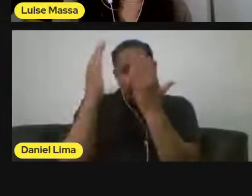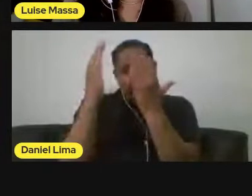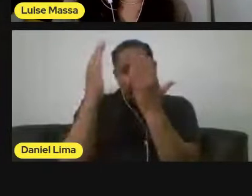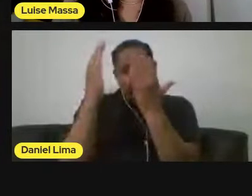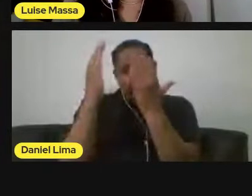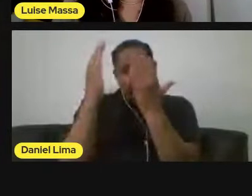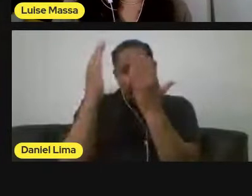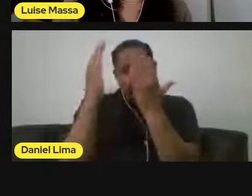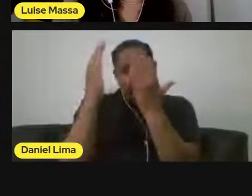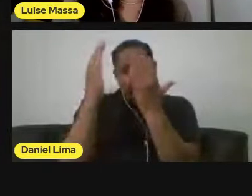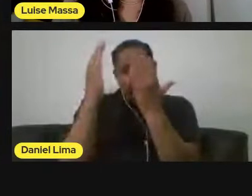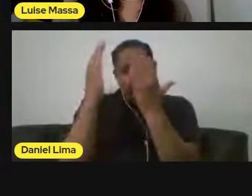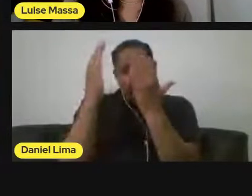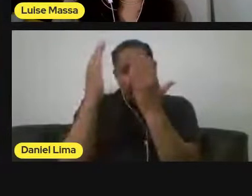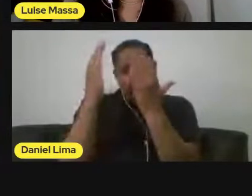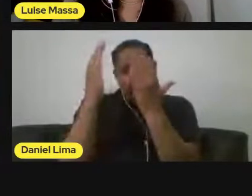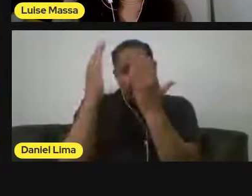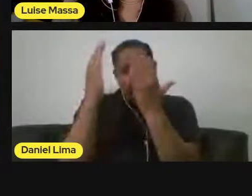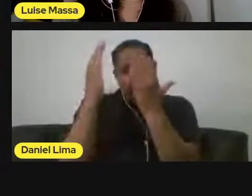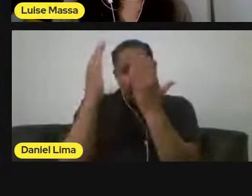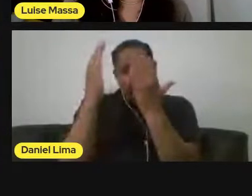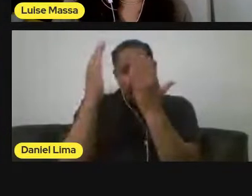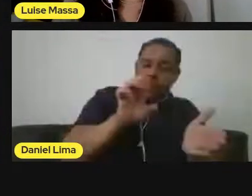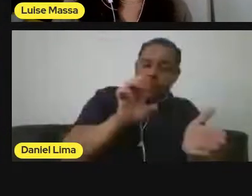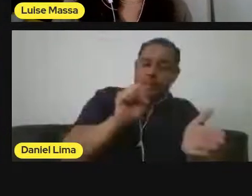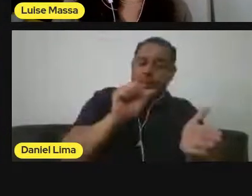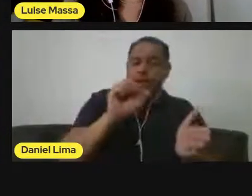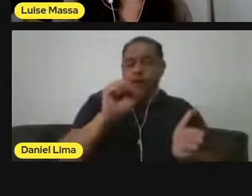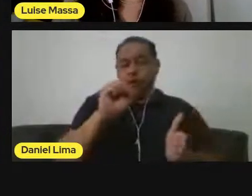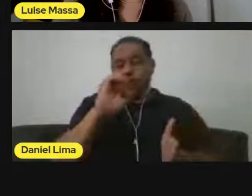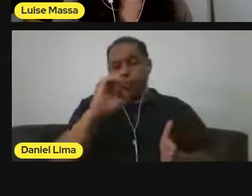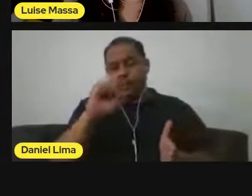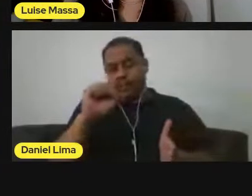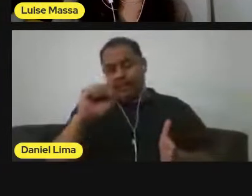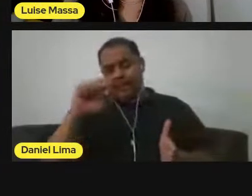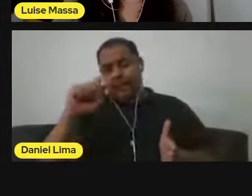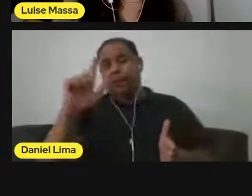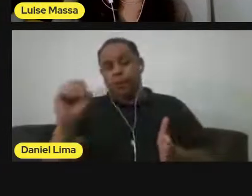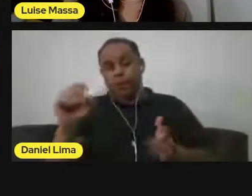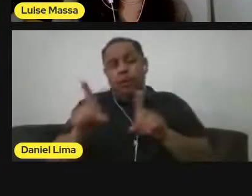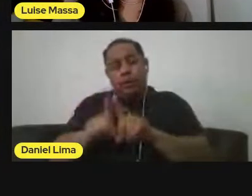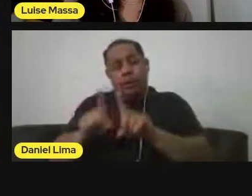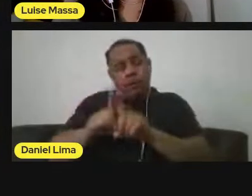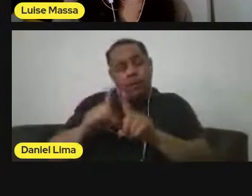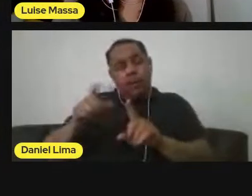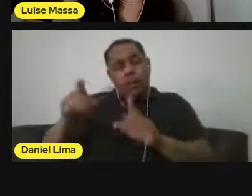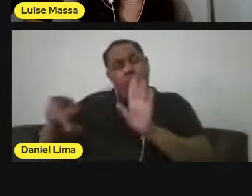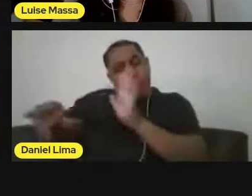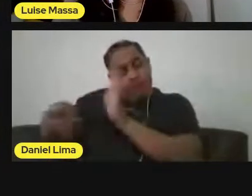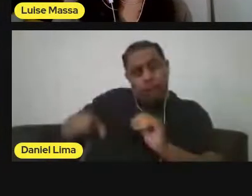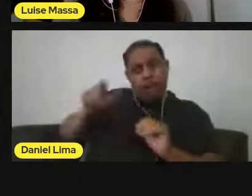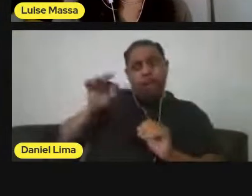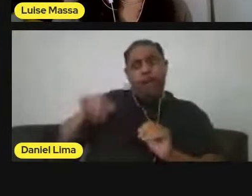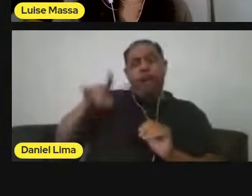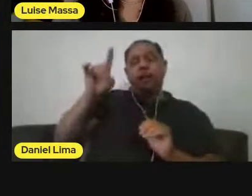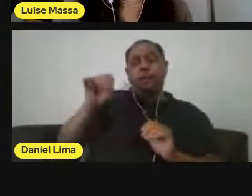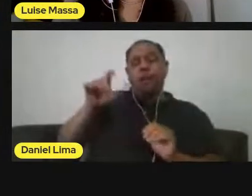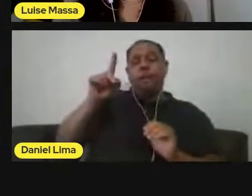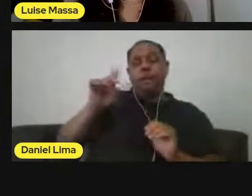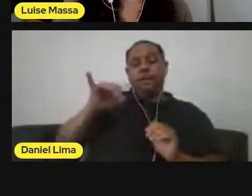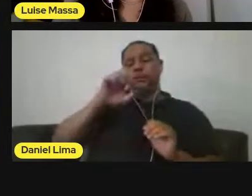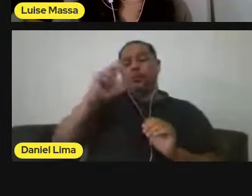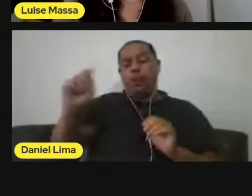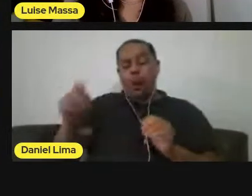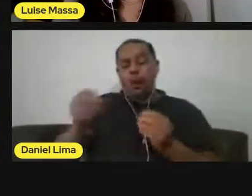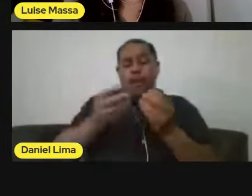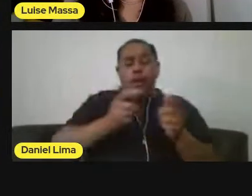Fernando Pessoa, em algumas entrevistas que deu, foram muito raras, aquelas entrevistas que deu,